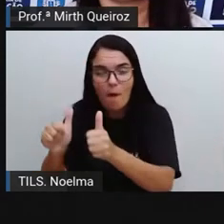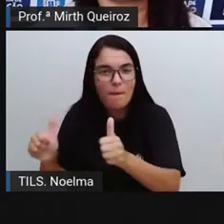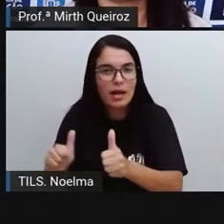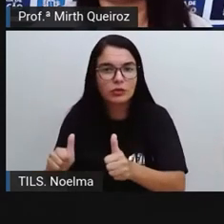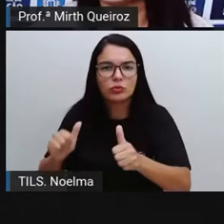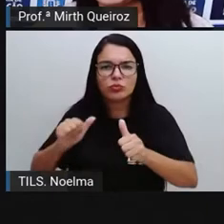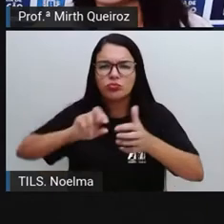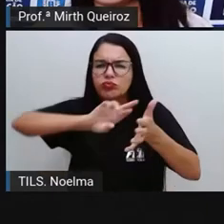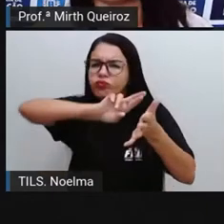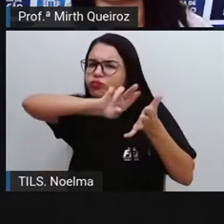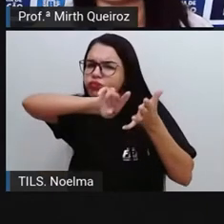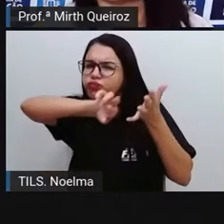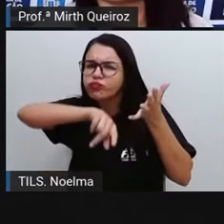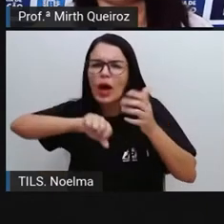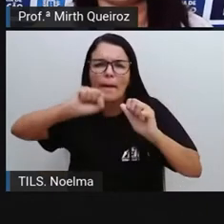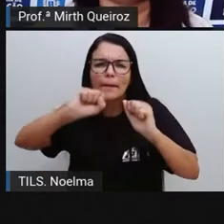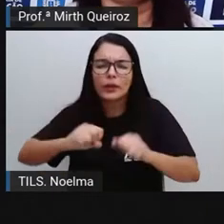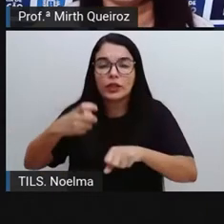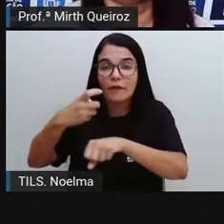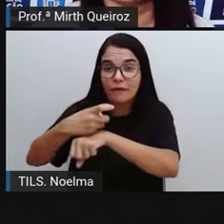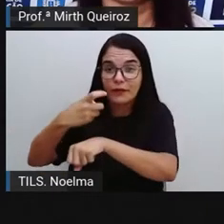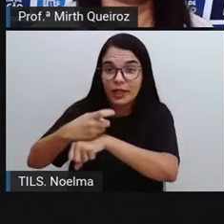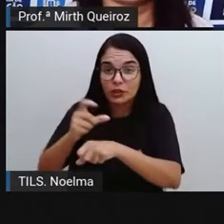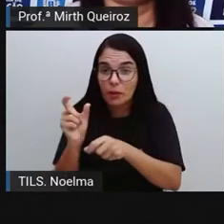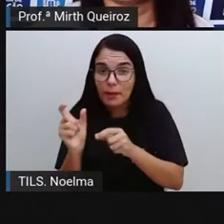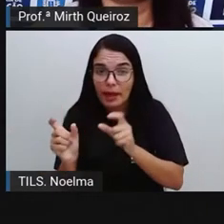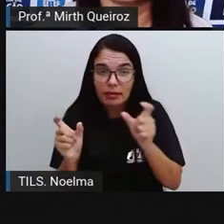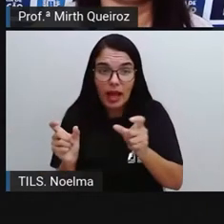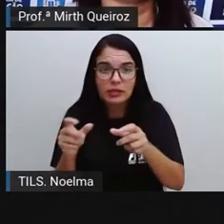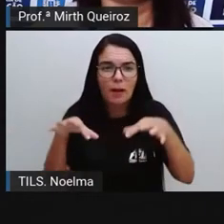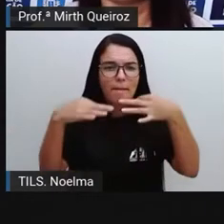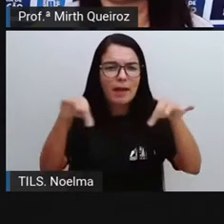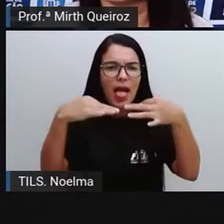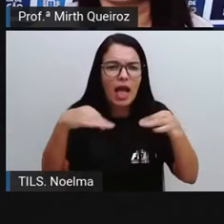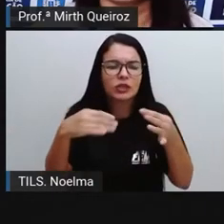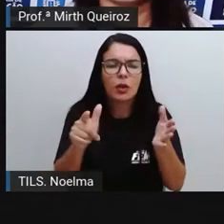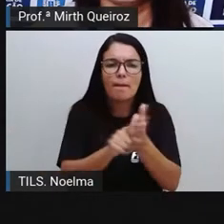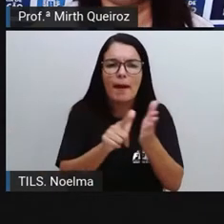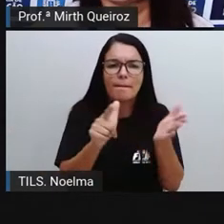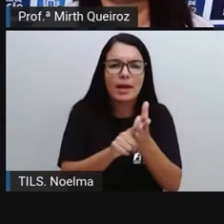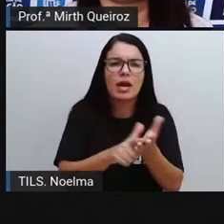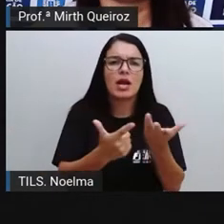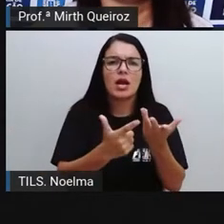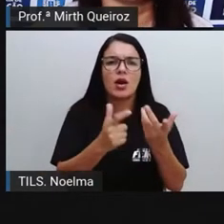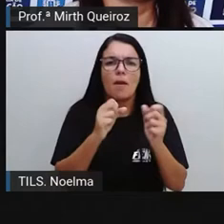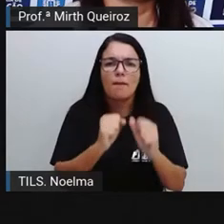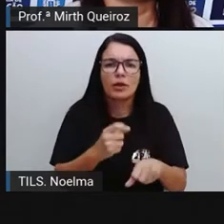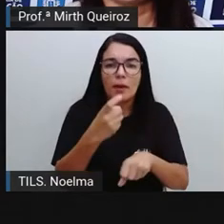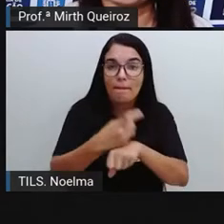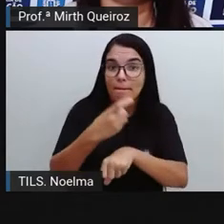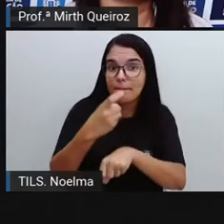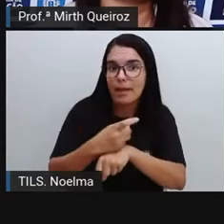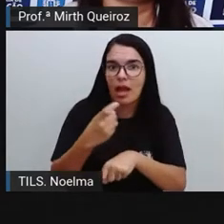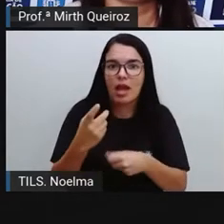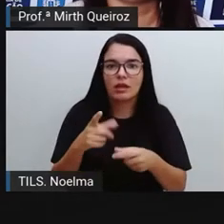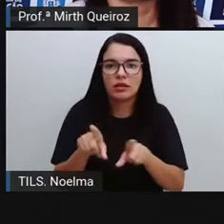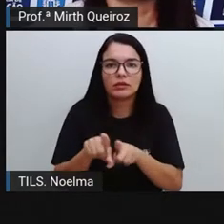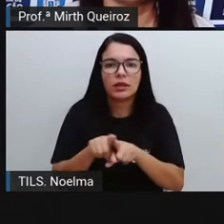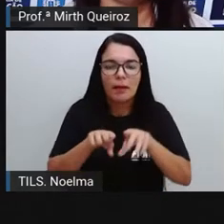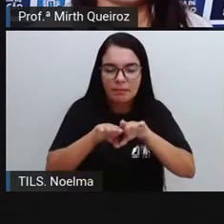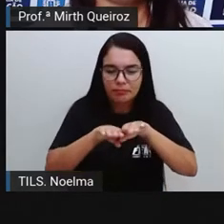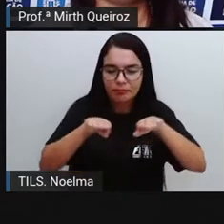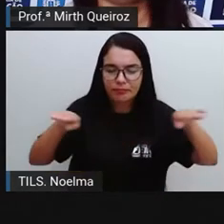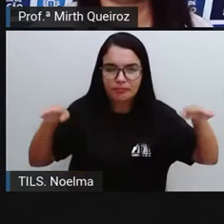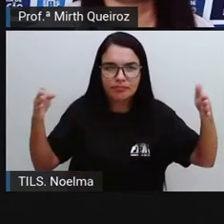apresentar formatos distintos, como os pedaços de vidro, plástico, papel, cerâmica, porcelana, pedras preciosas, mármores,